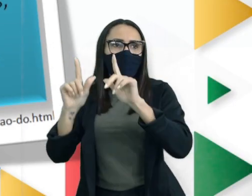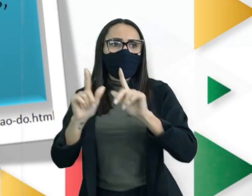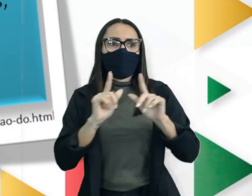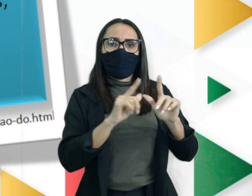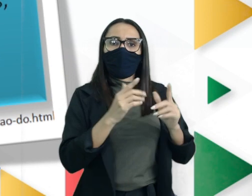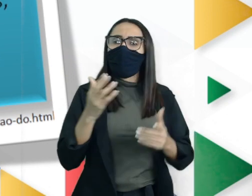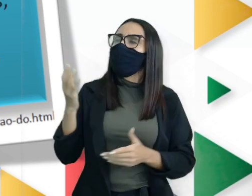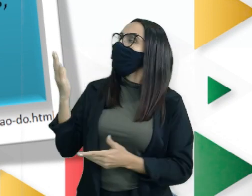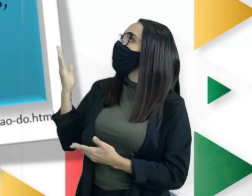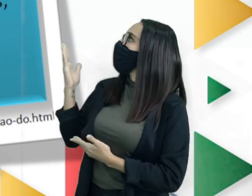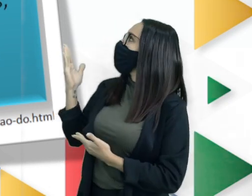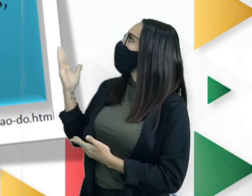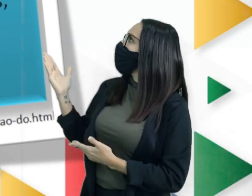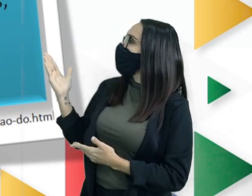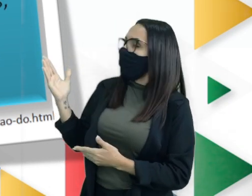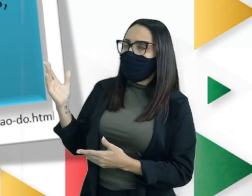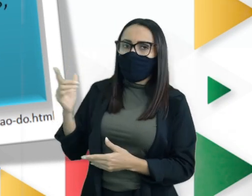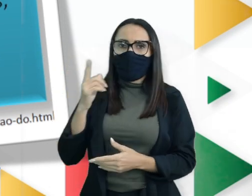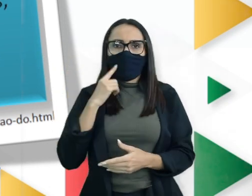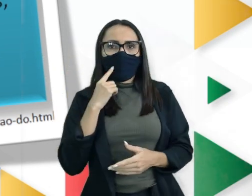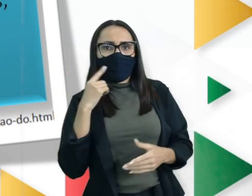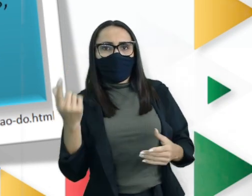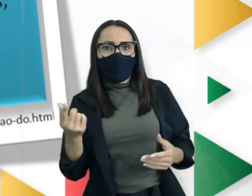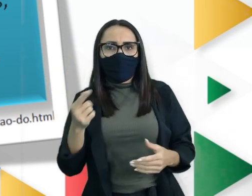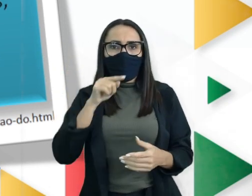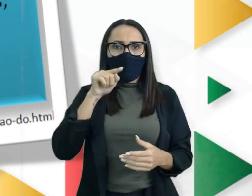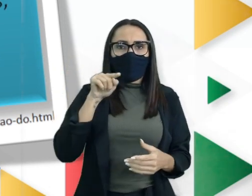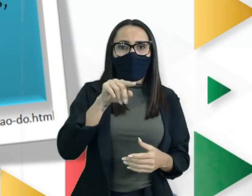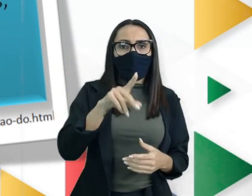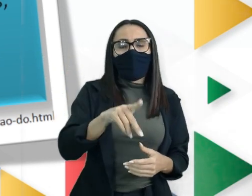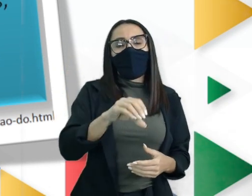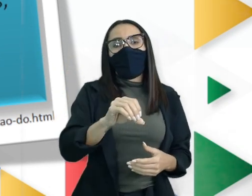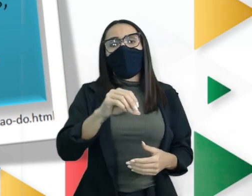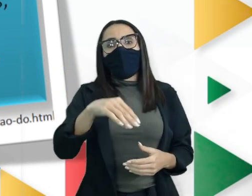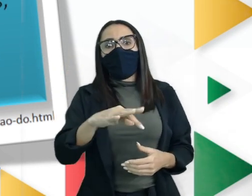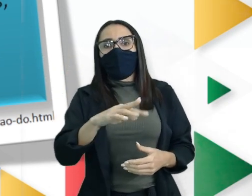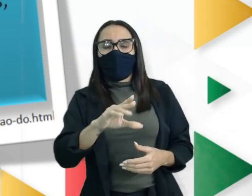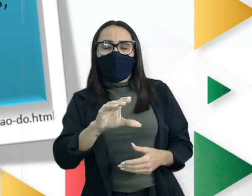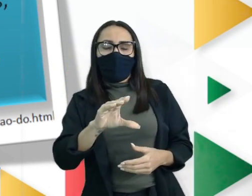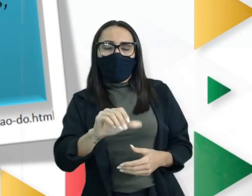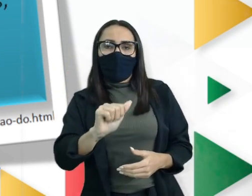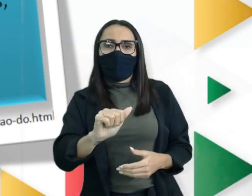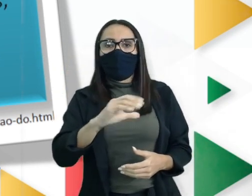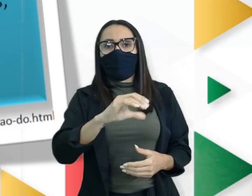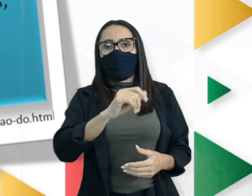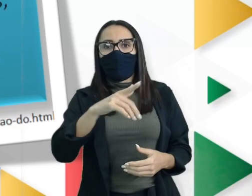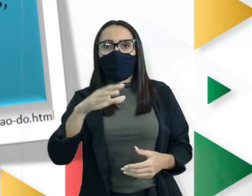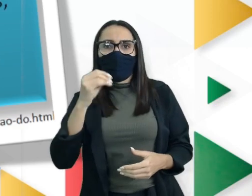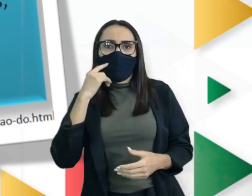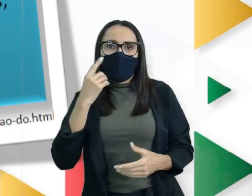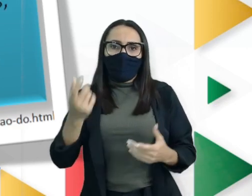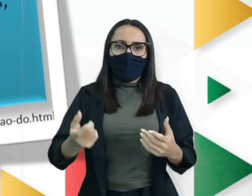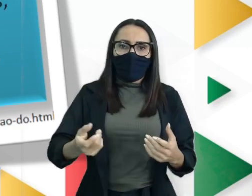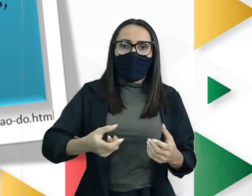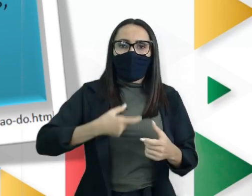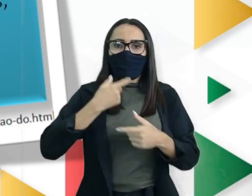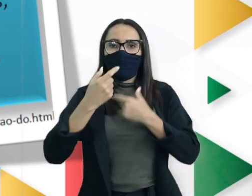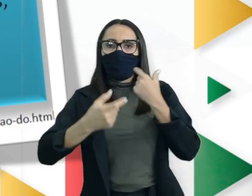quadrinhos, os sinais de pontuação variam reforçando a voz dos